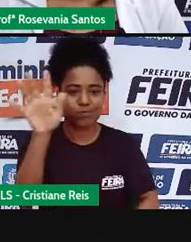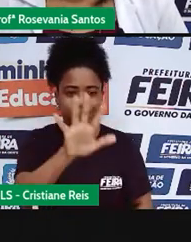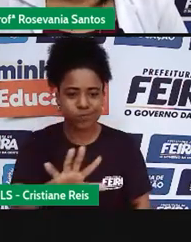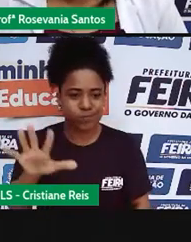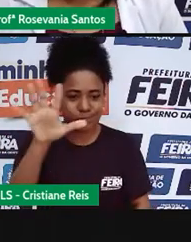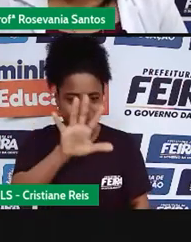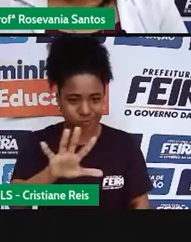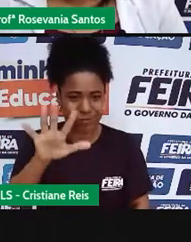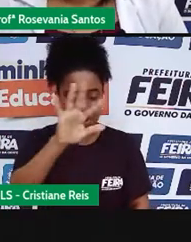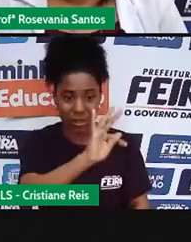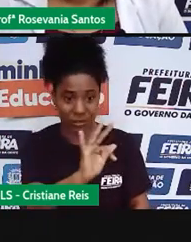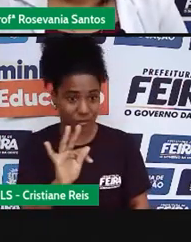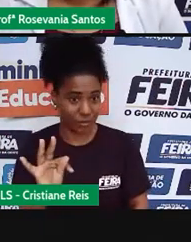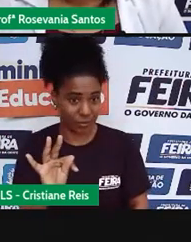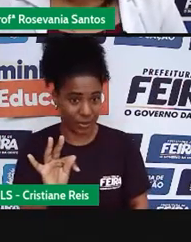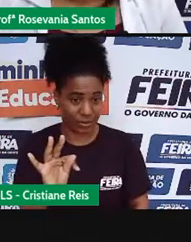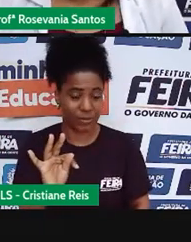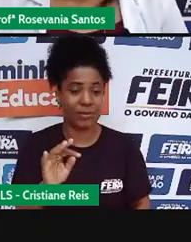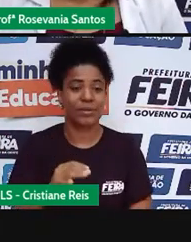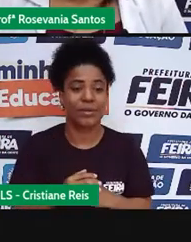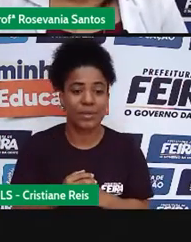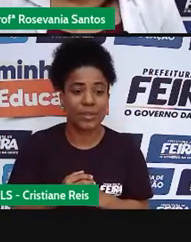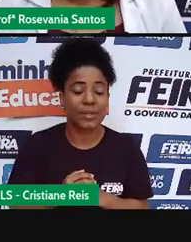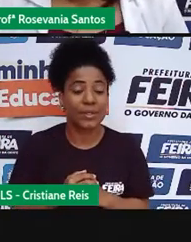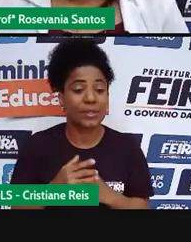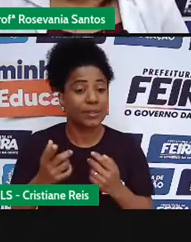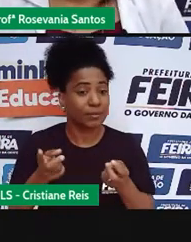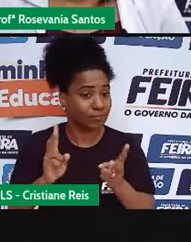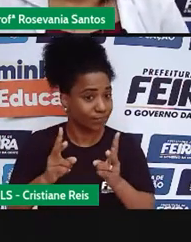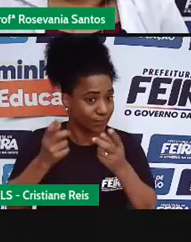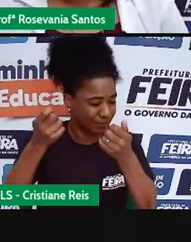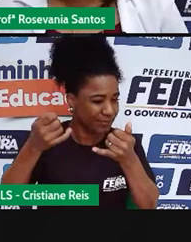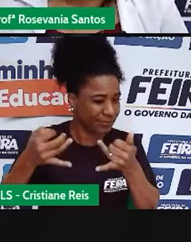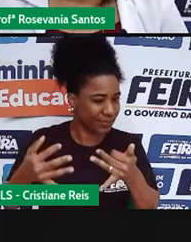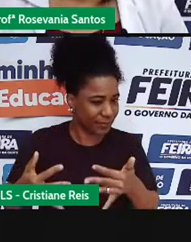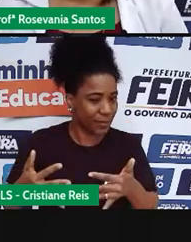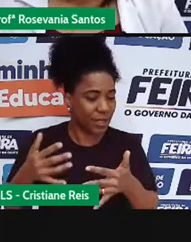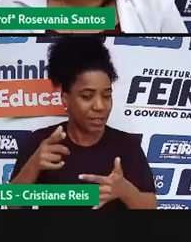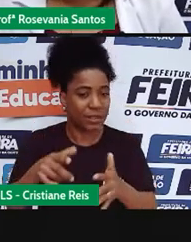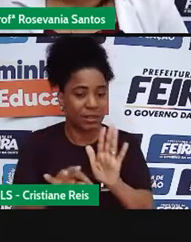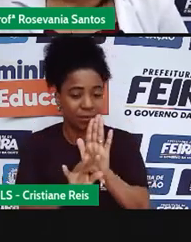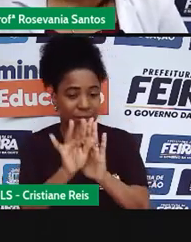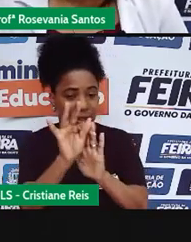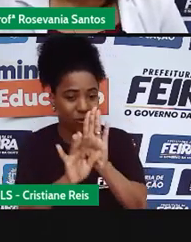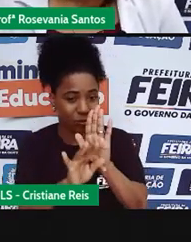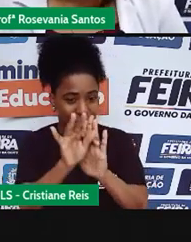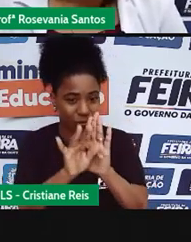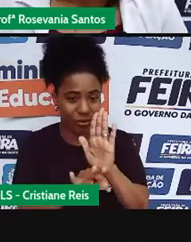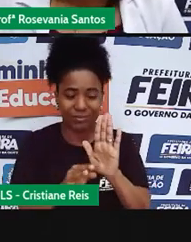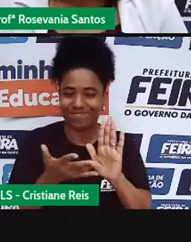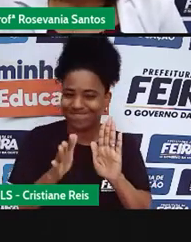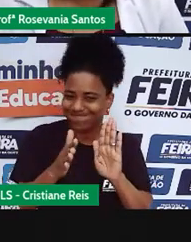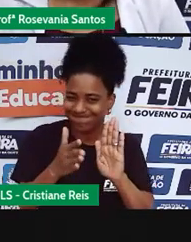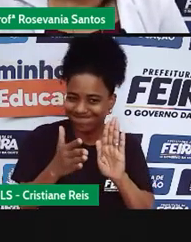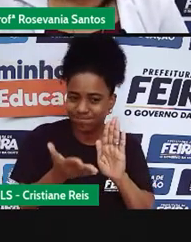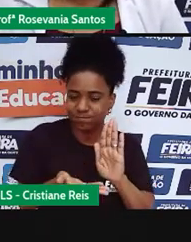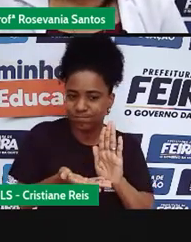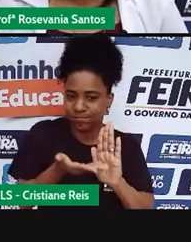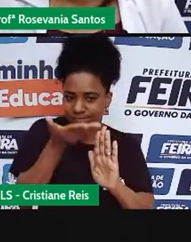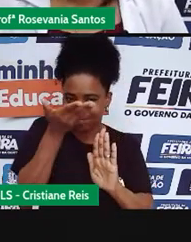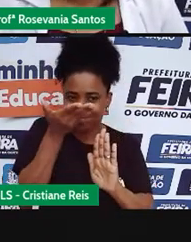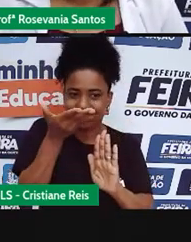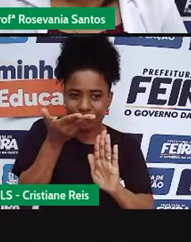tropical. Então, continuando, as temperaturas médias elevadas, a gente, chega fácil,